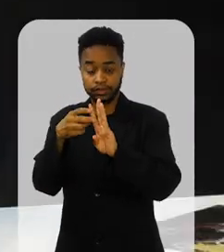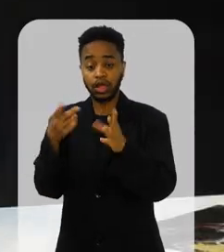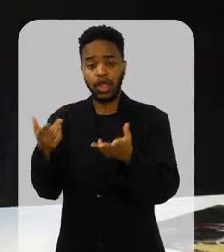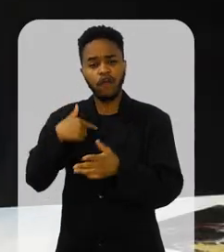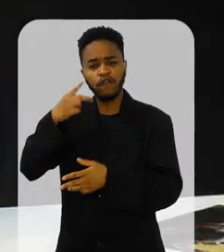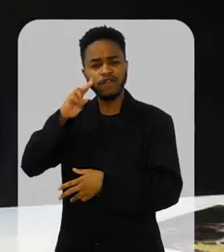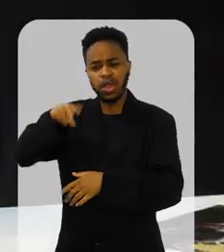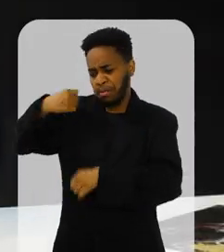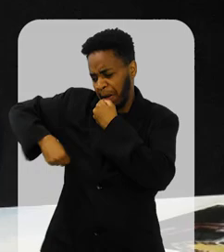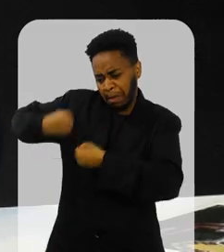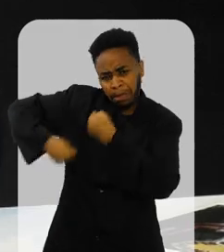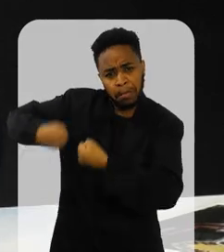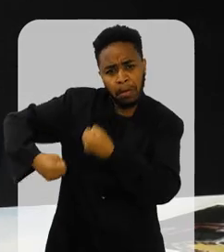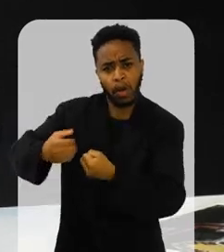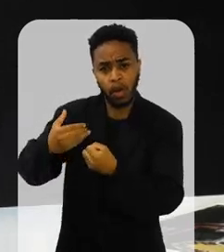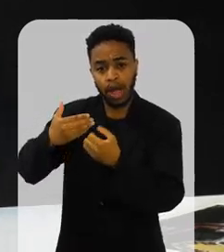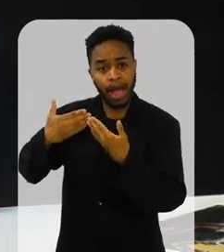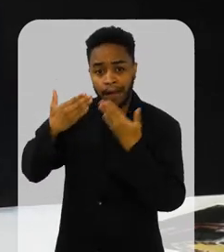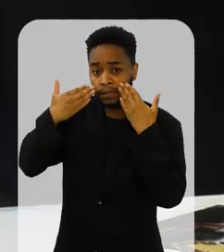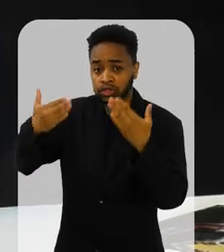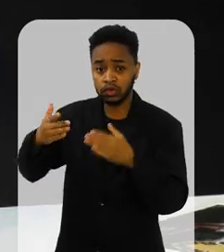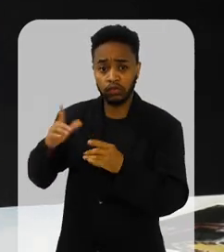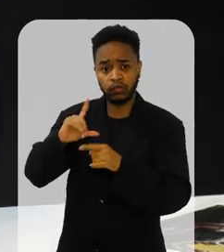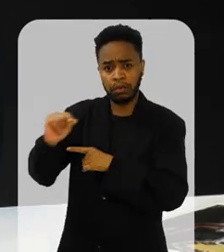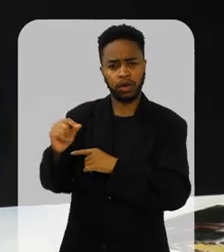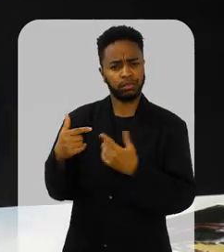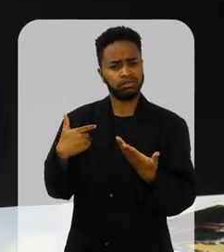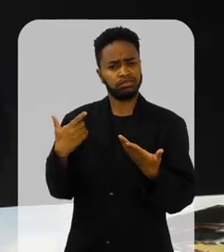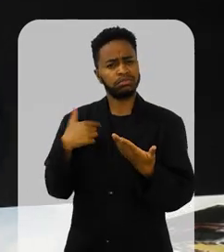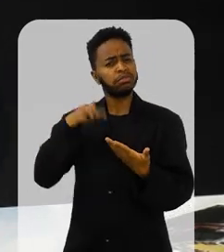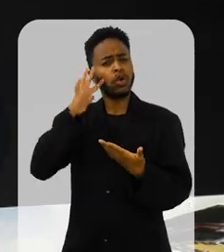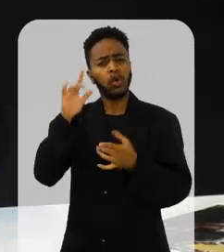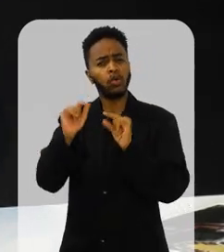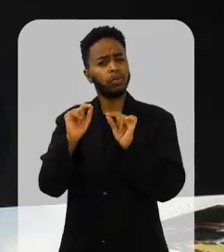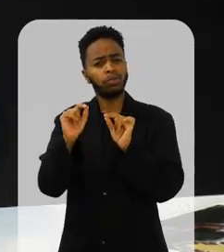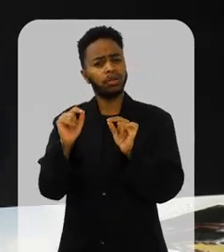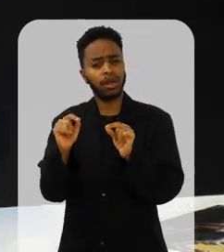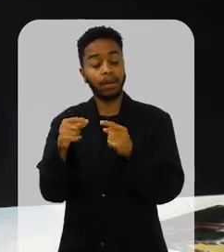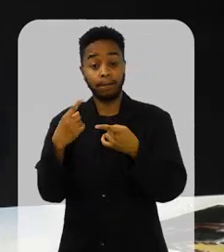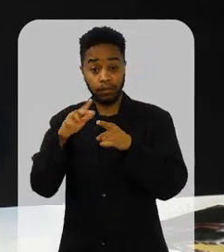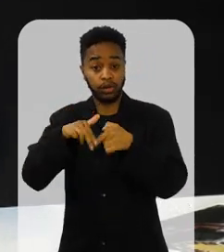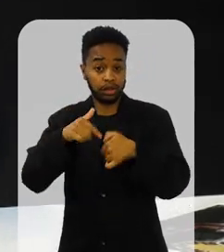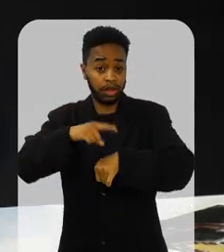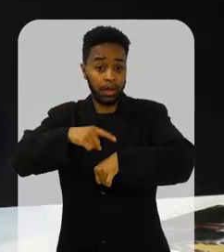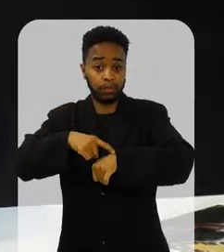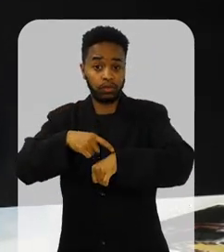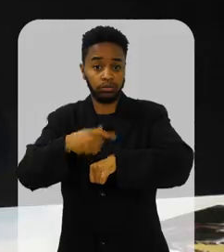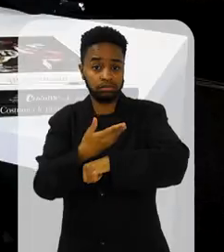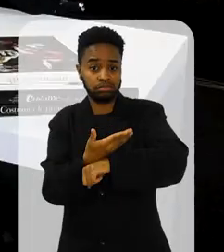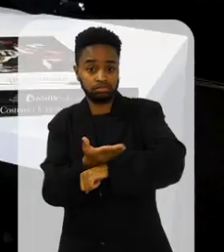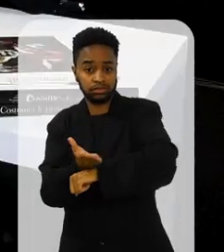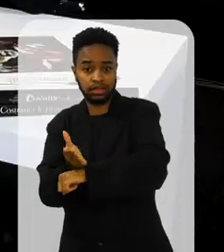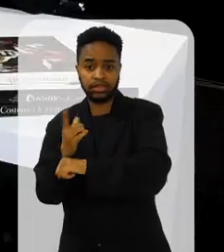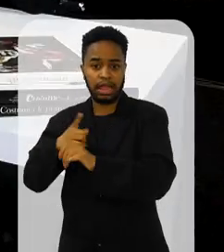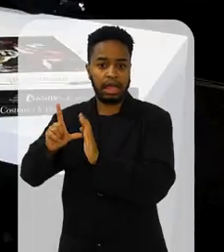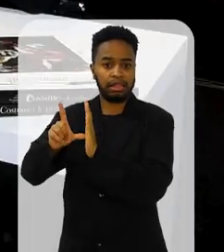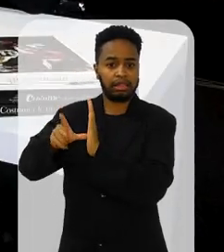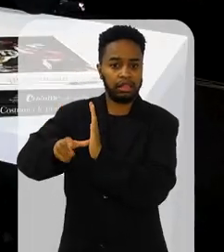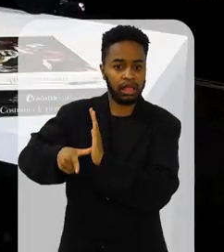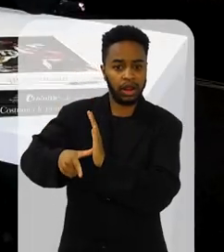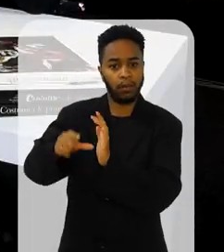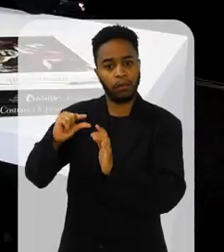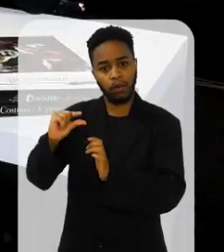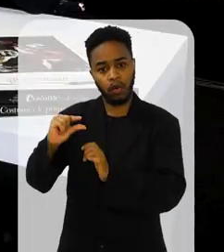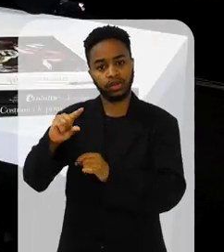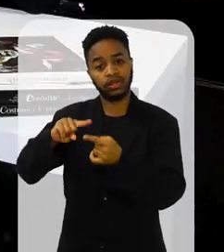vi o pajé correndo, se apresentou e saiu correndo. Eu falei, que é isso? Não, é o tempo. É o tempo, é. Foi dando um atrasinho,